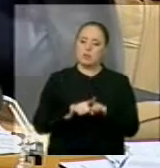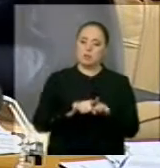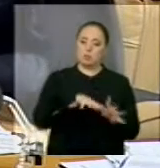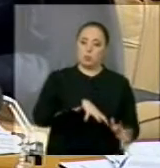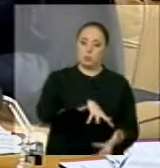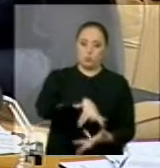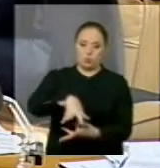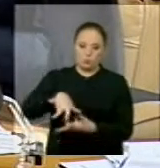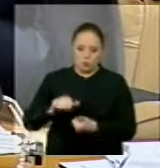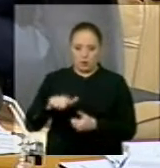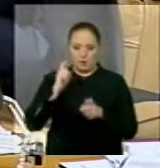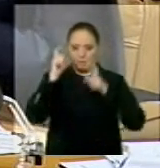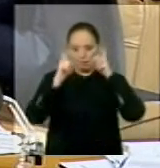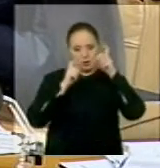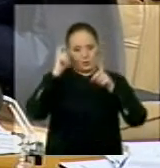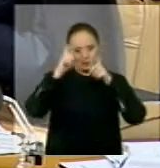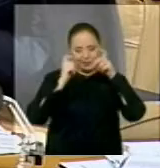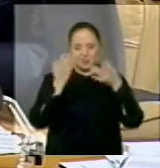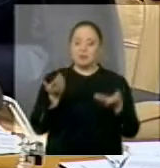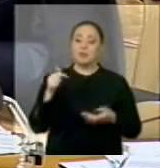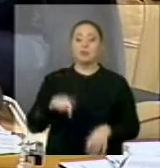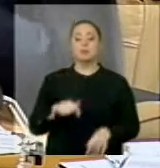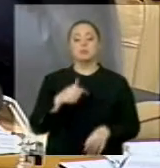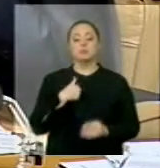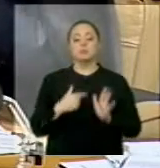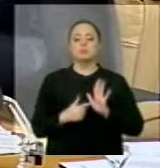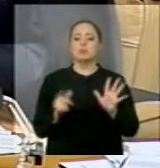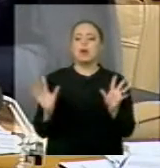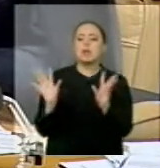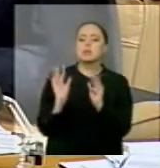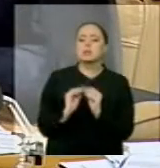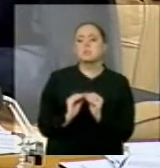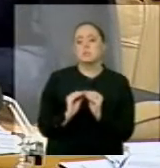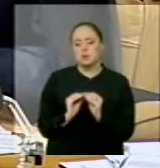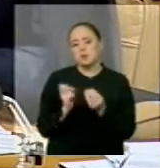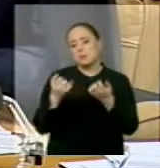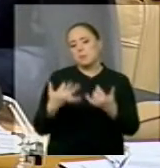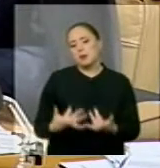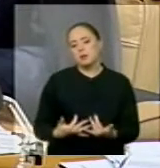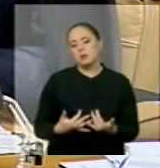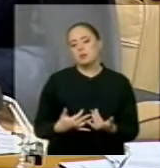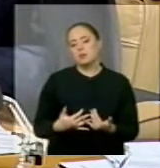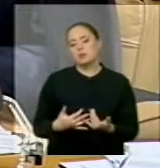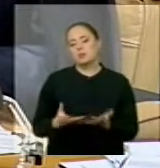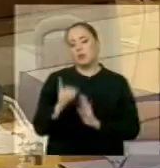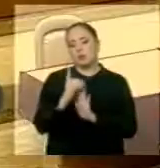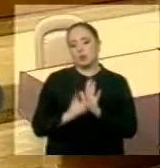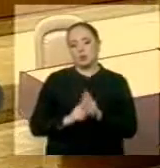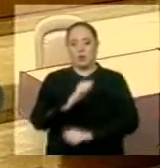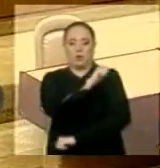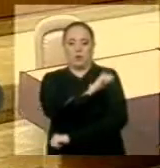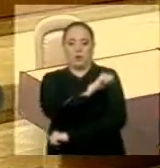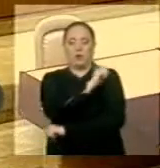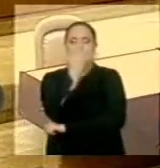é preocupação, e aqui faço uma pequena síntese que perpassa a Declaração do Rio de Janeiro sobre Meio